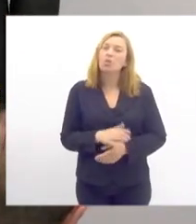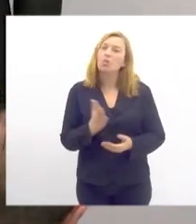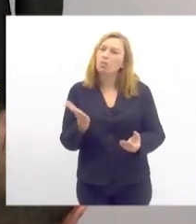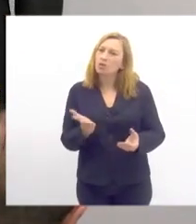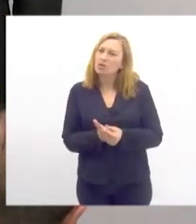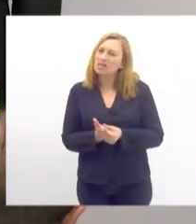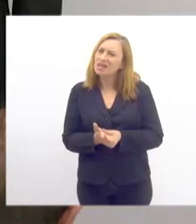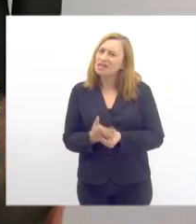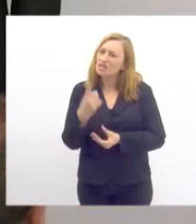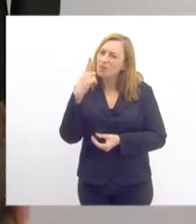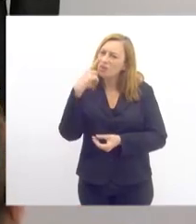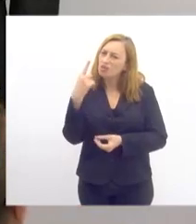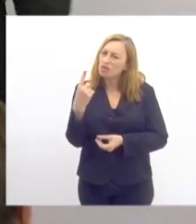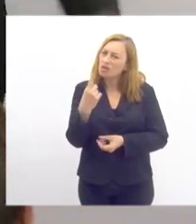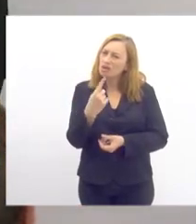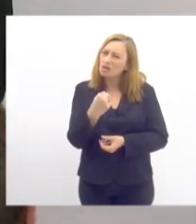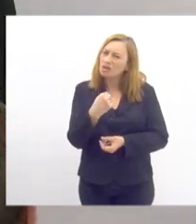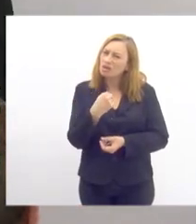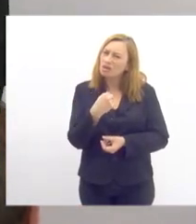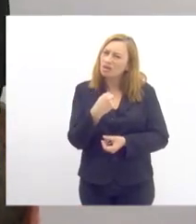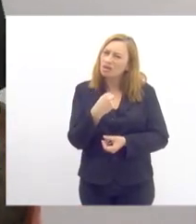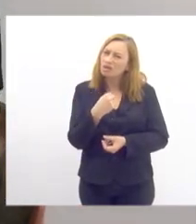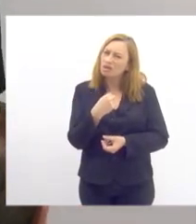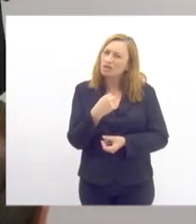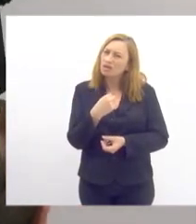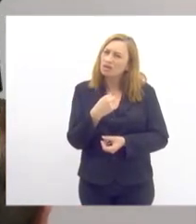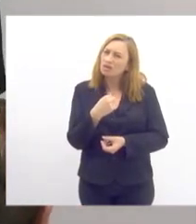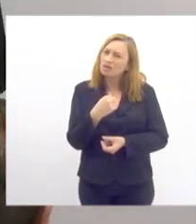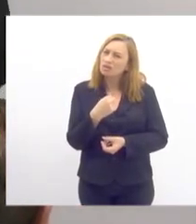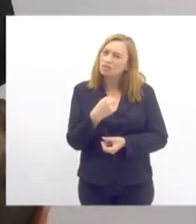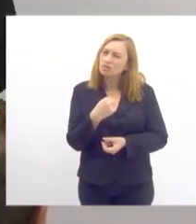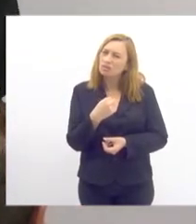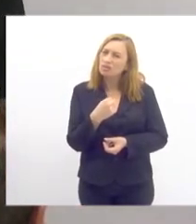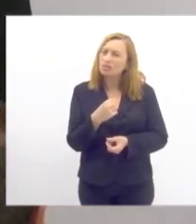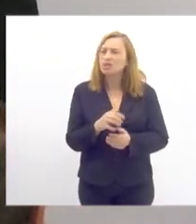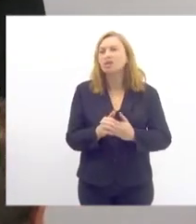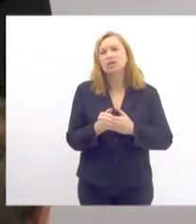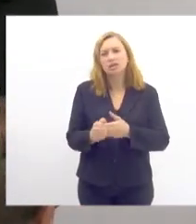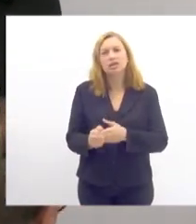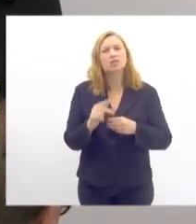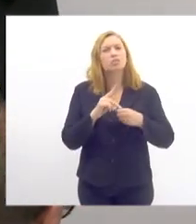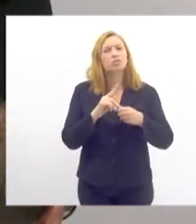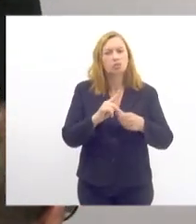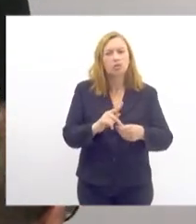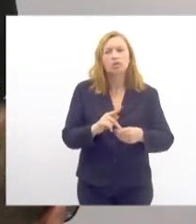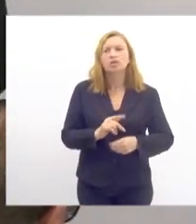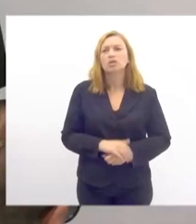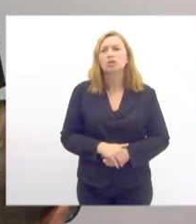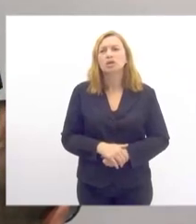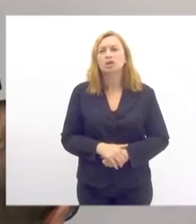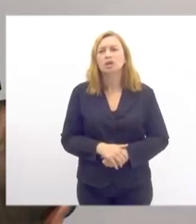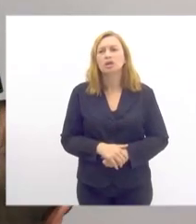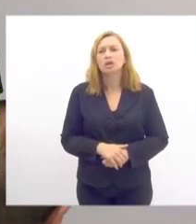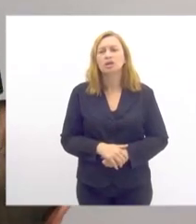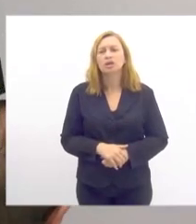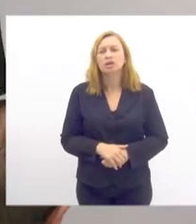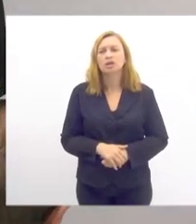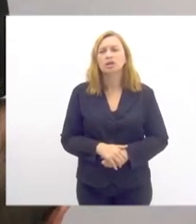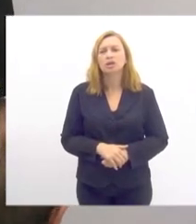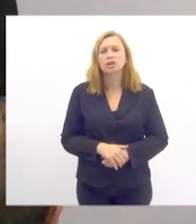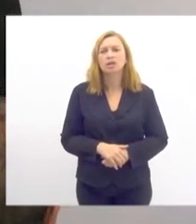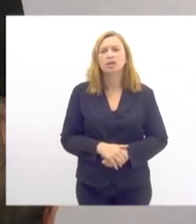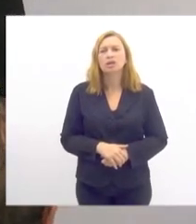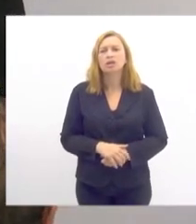processo que até ele foi instruído pelo procurador, tá? Nosso